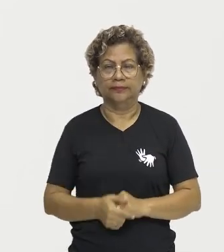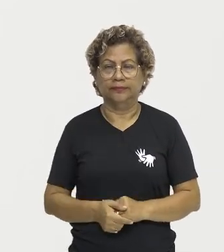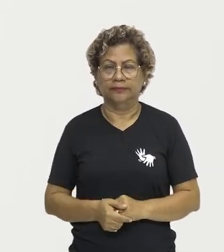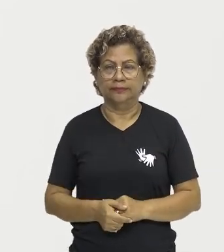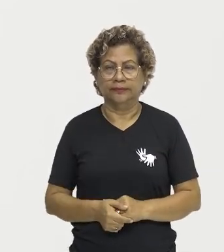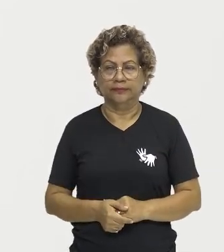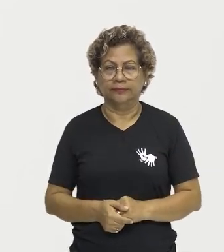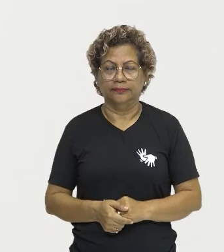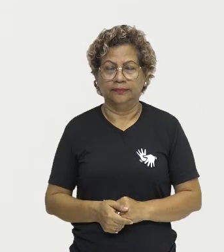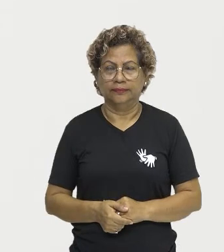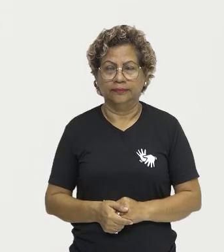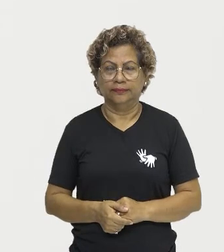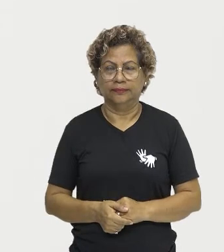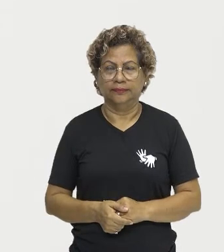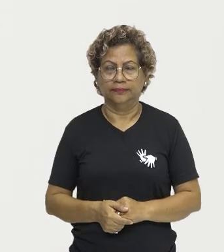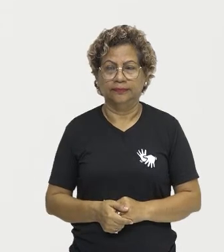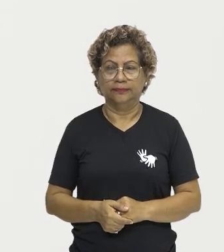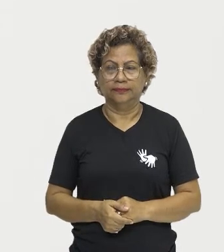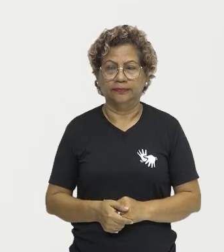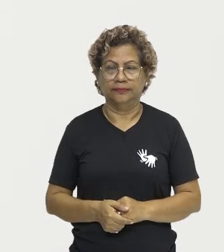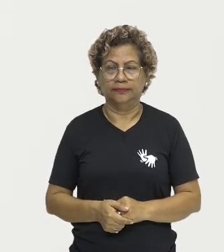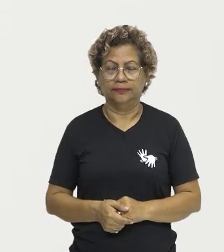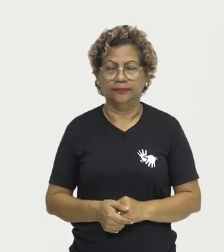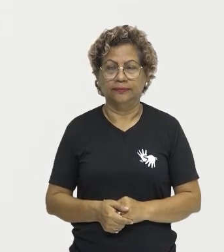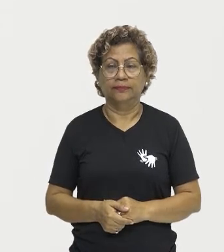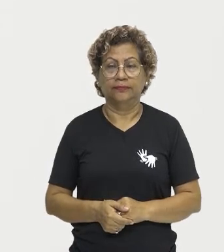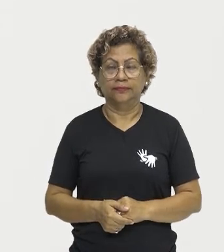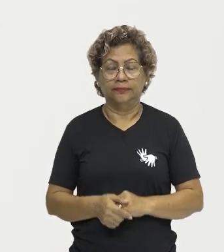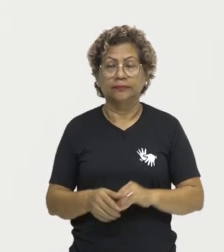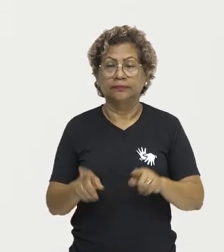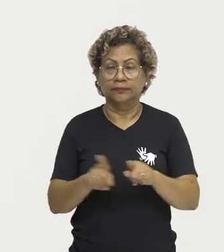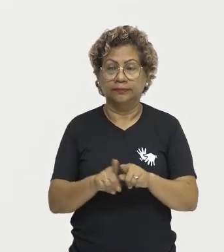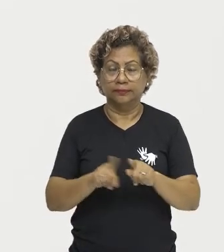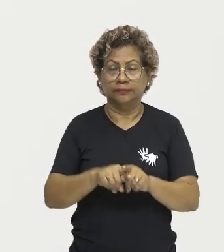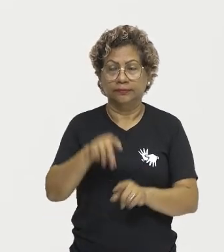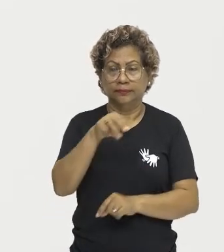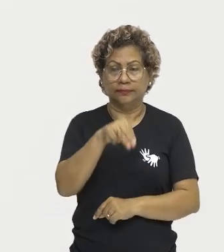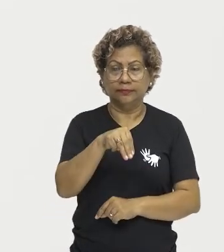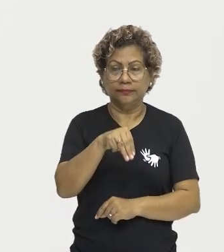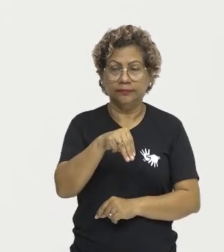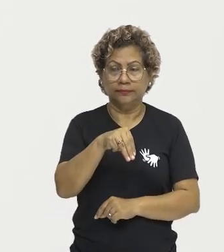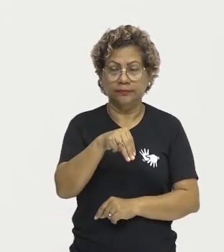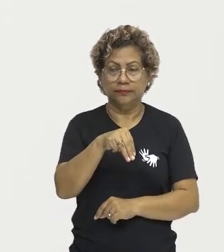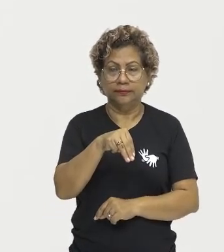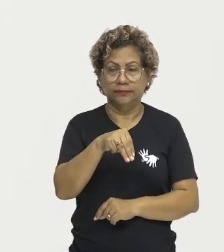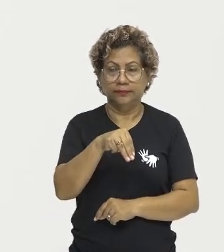Aí você tem a massa, que vale